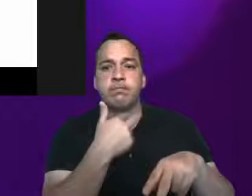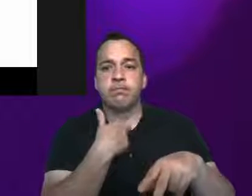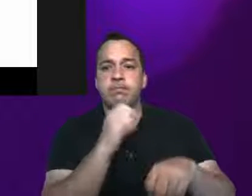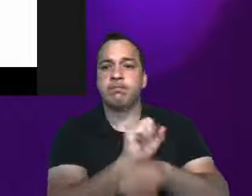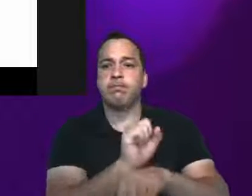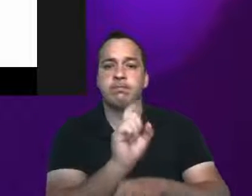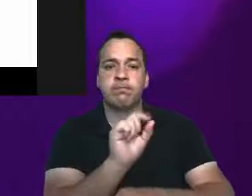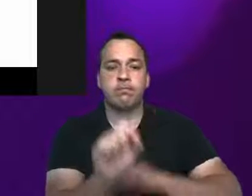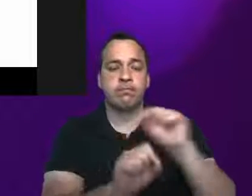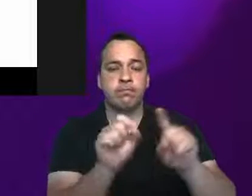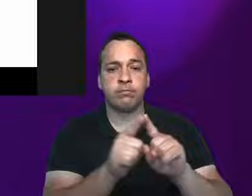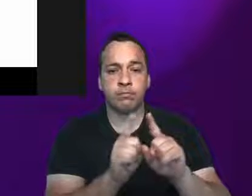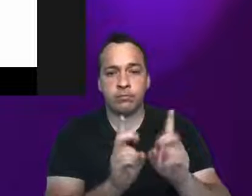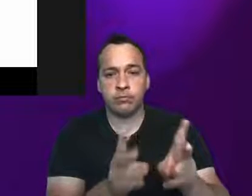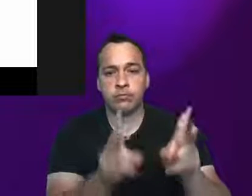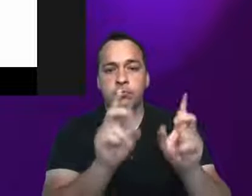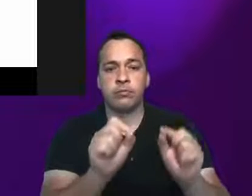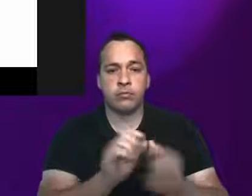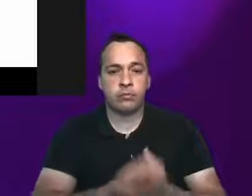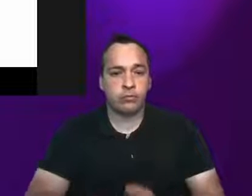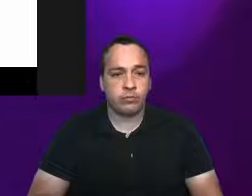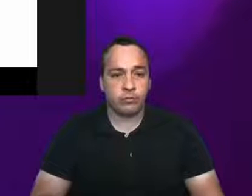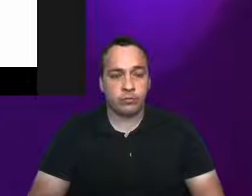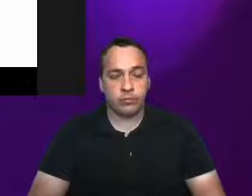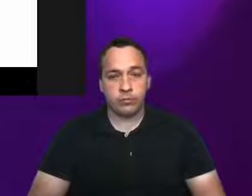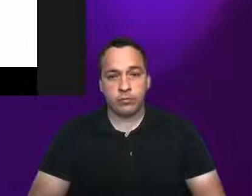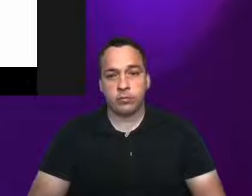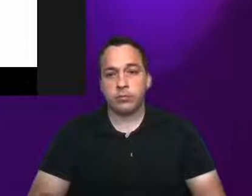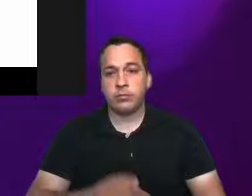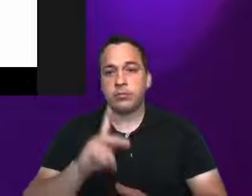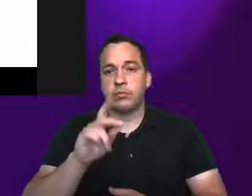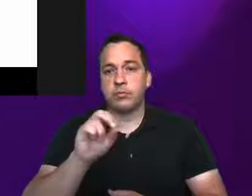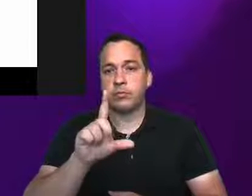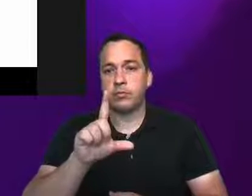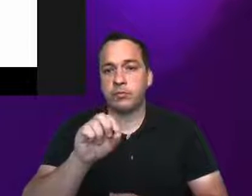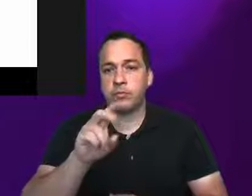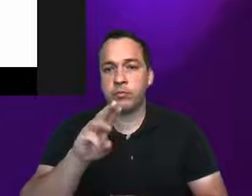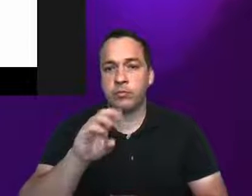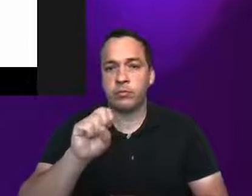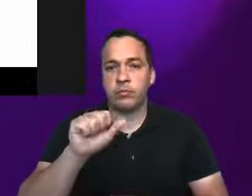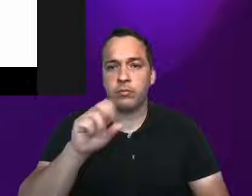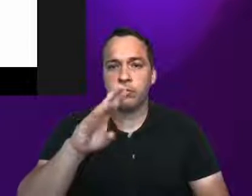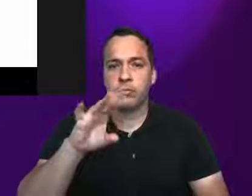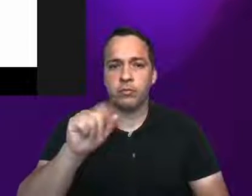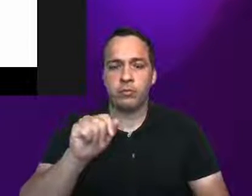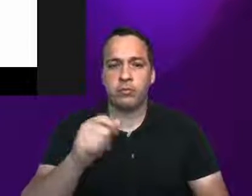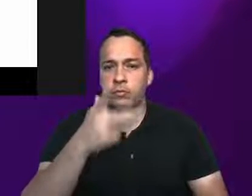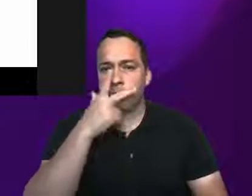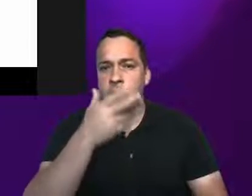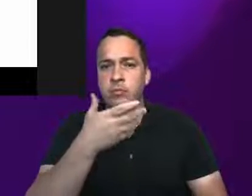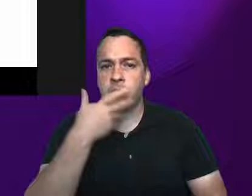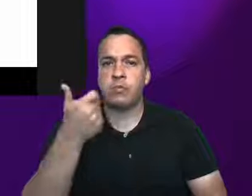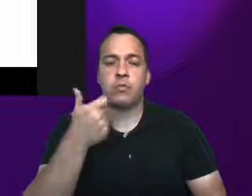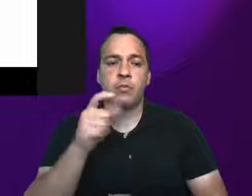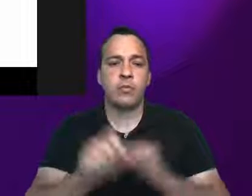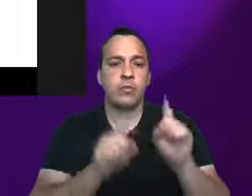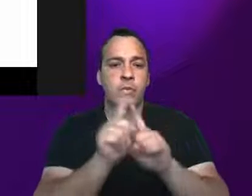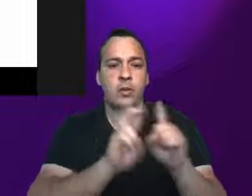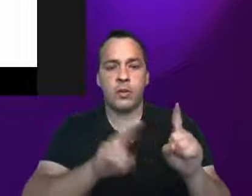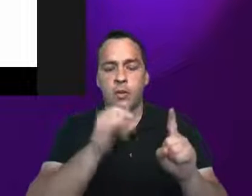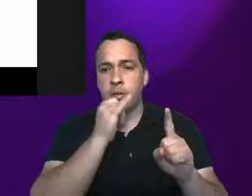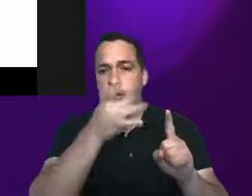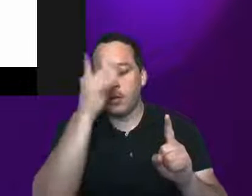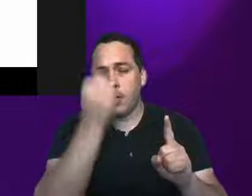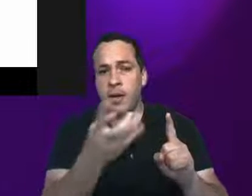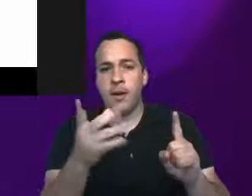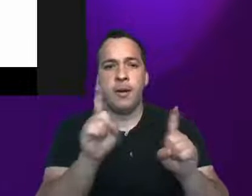furosemida nessa situação. A furosemida é contraindicada na injúria renal aguda de forma nenhuma, a gente pode usar mesmo em pacientes em